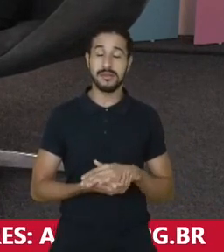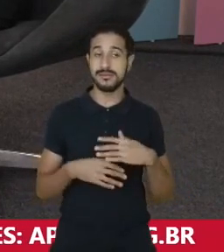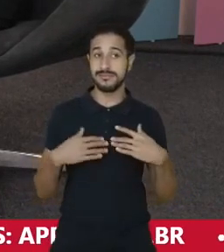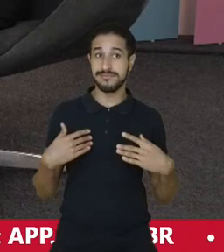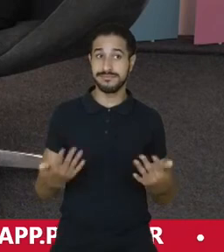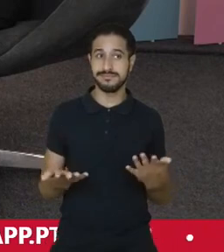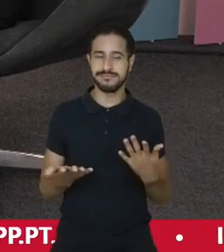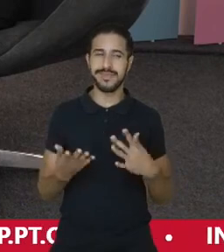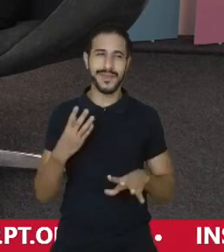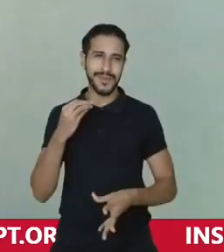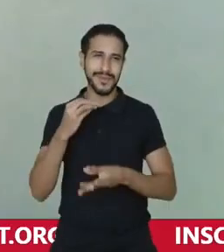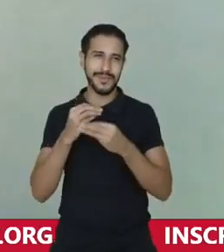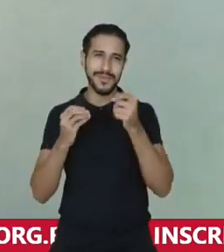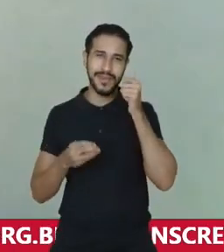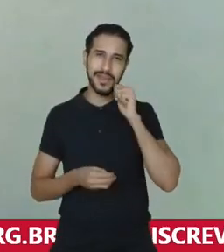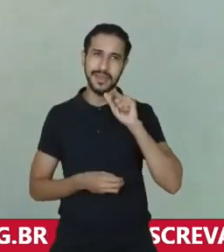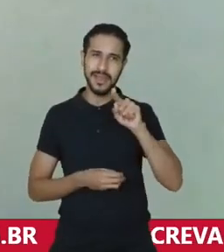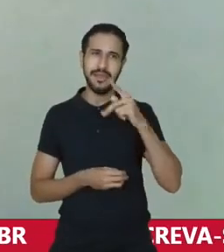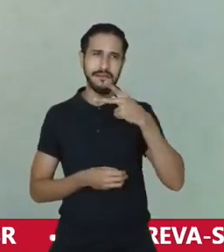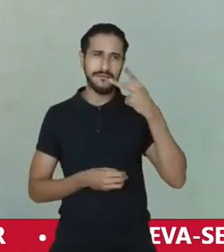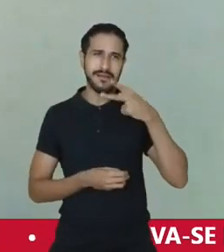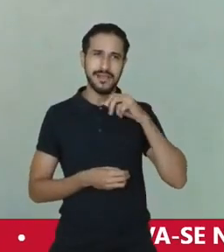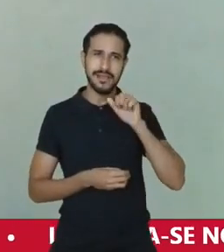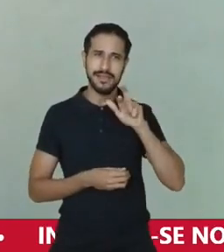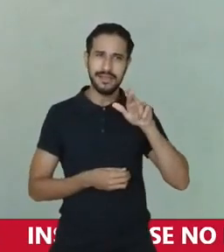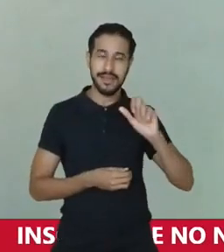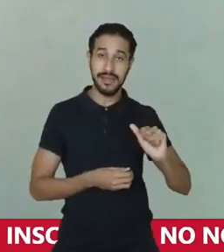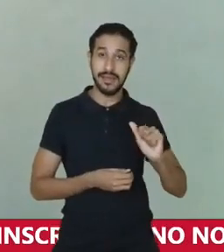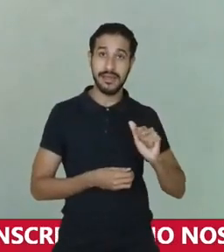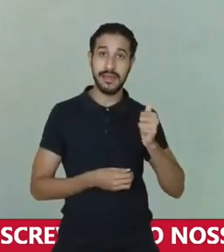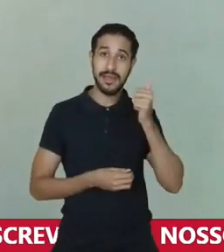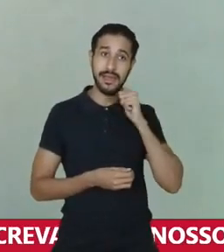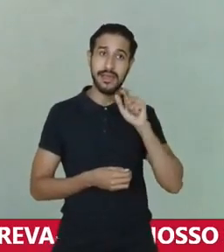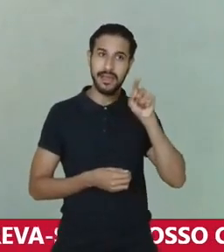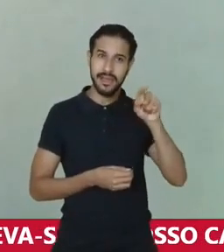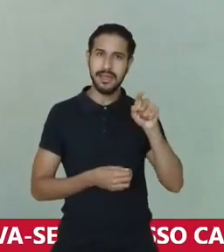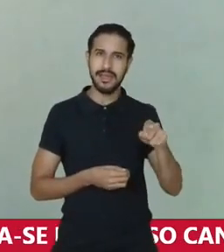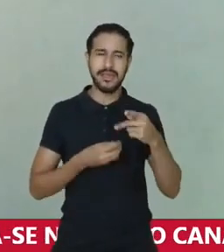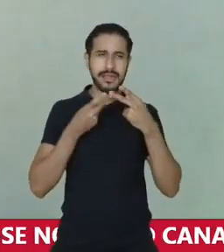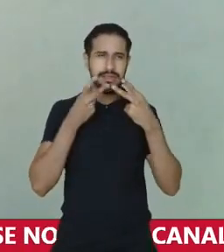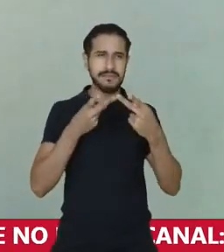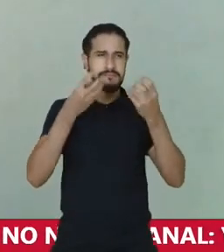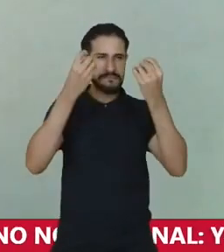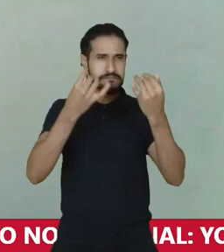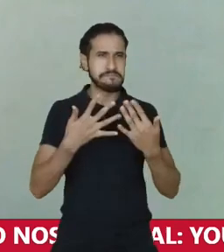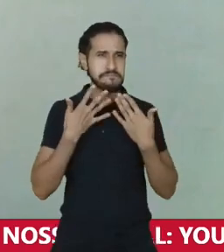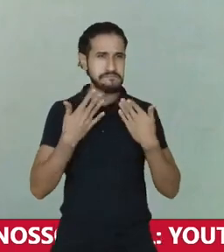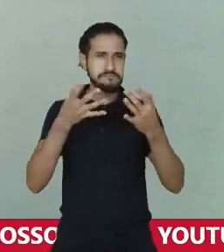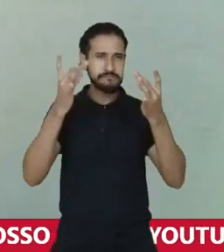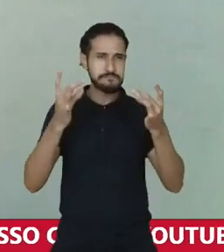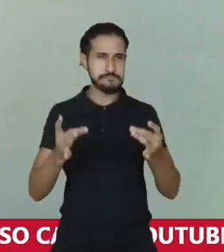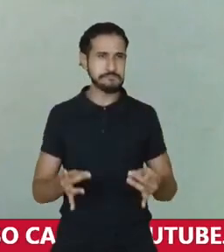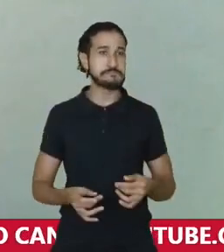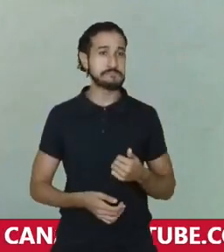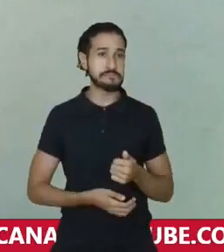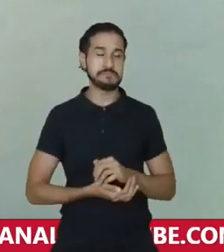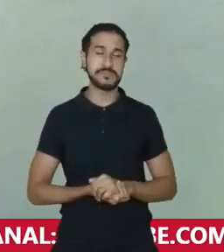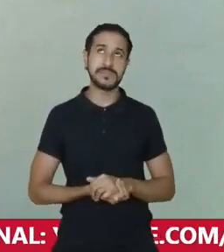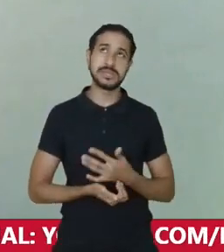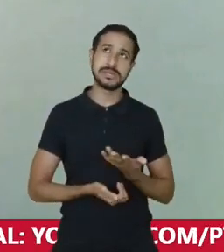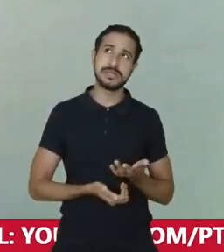Bom, complementando aí a fala da Sara, né, onde ela disse tudo,